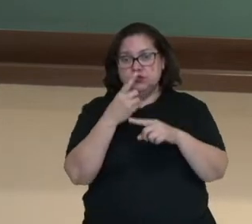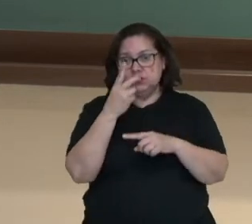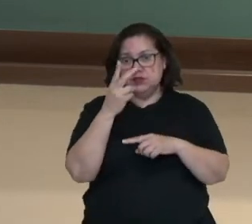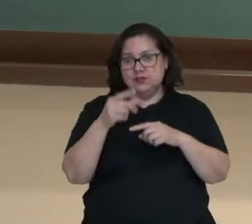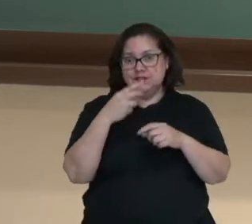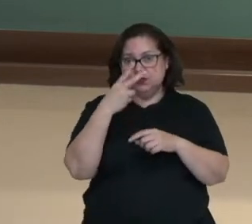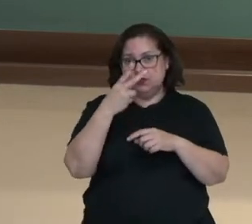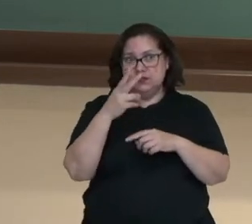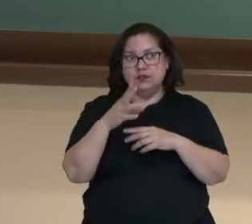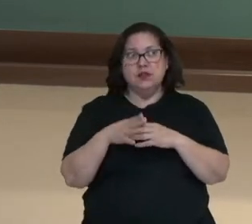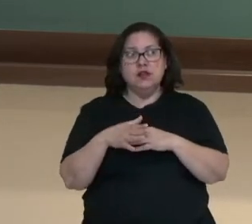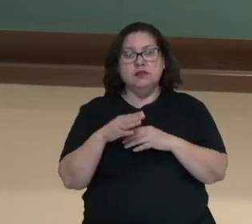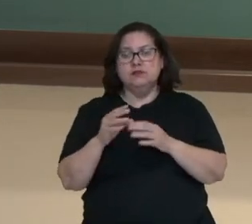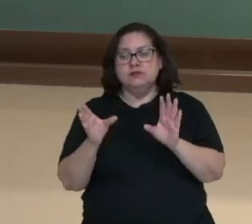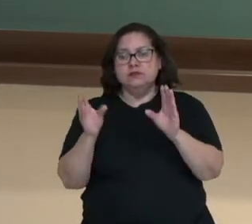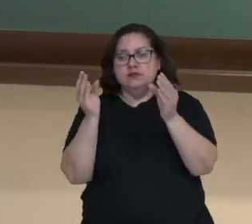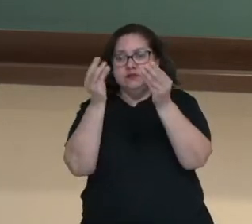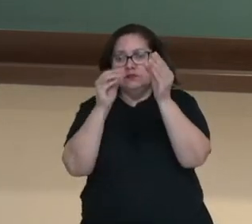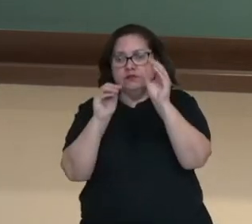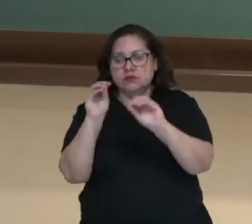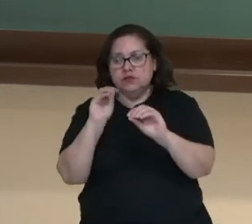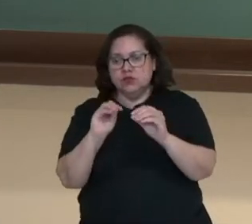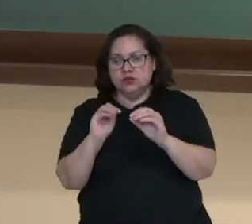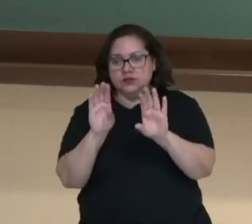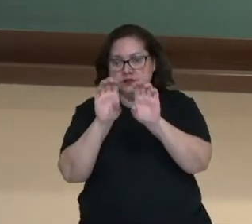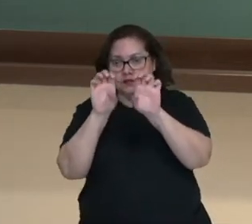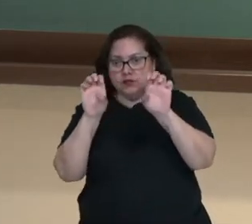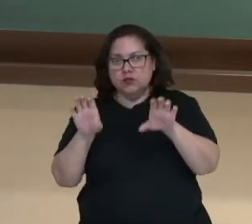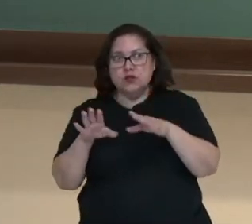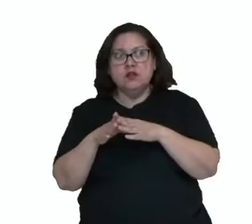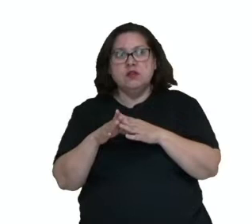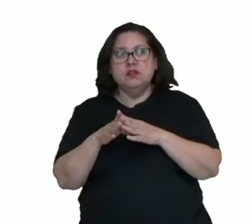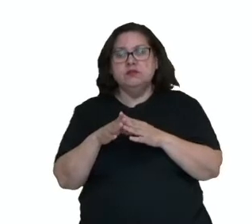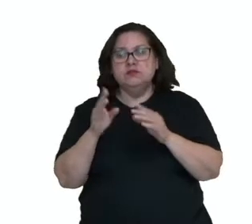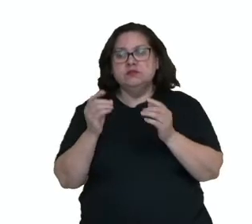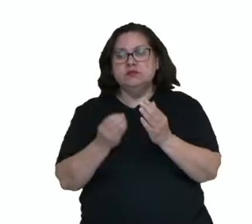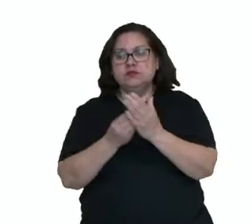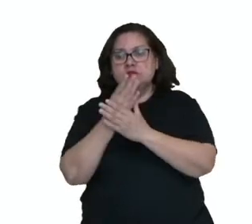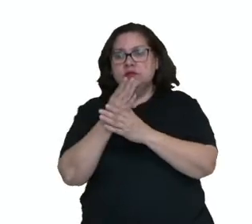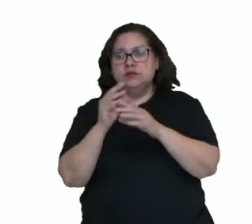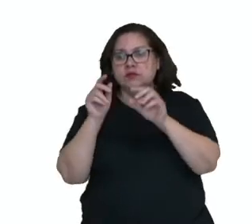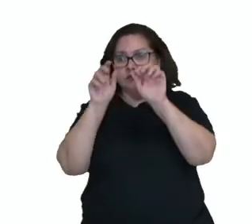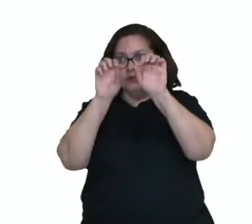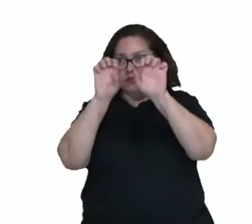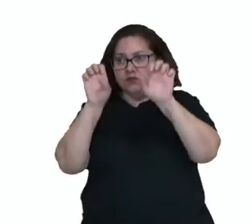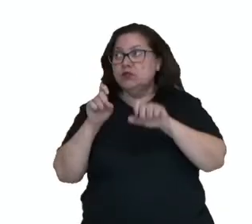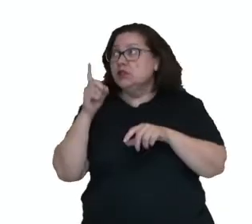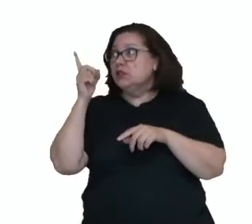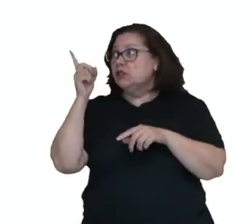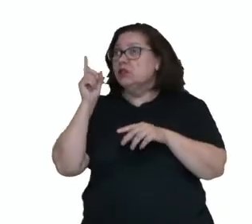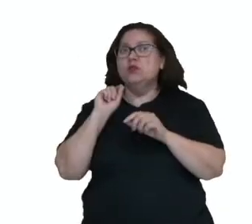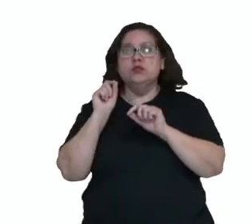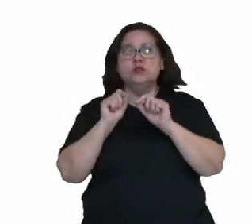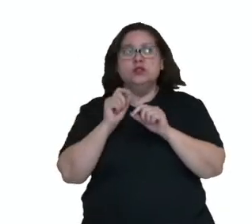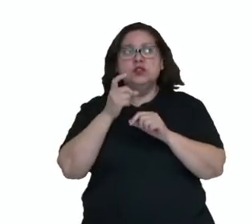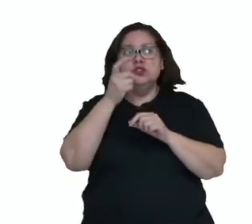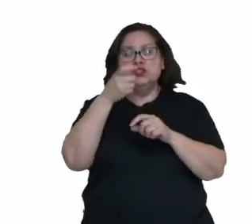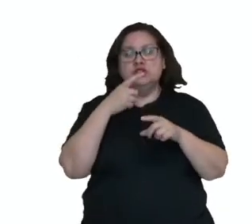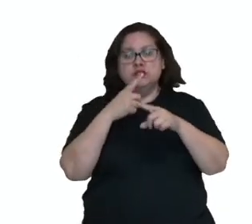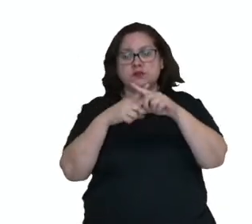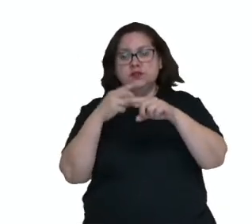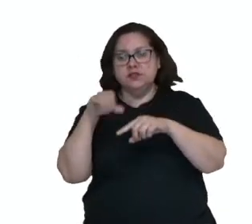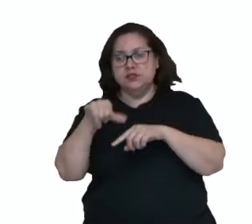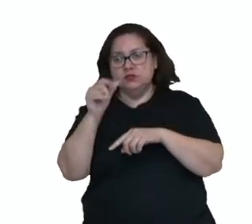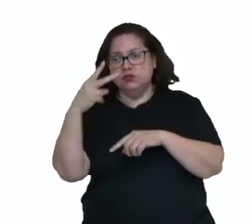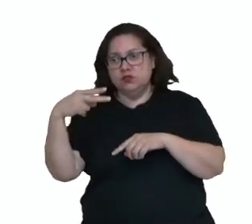Bom, montado as nossas equações, nós criamos esse sistema que fala o quê? X mais Y é